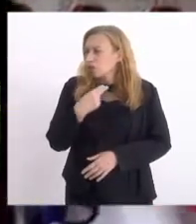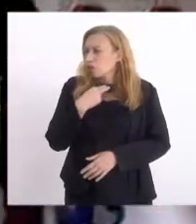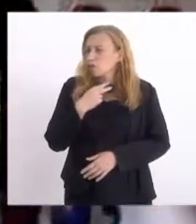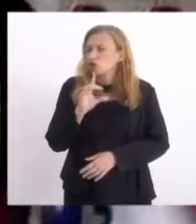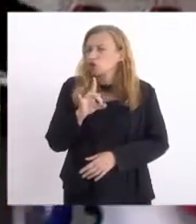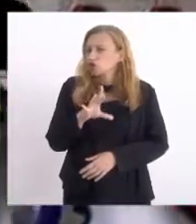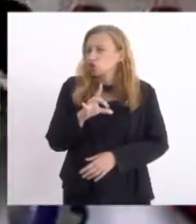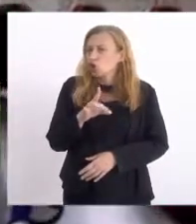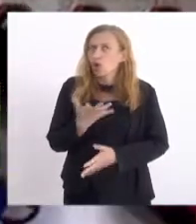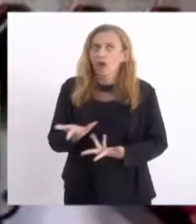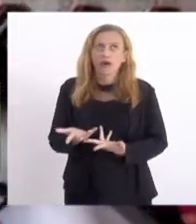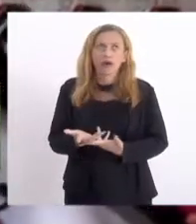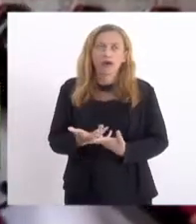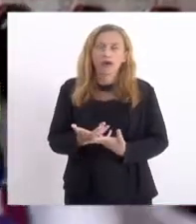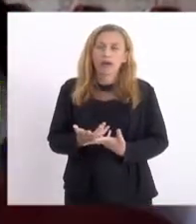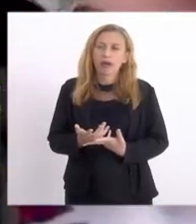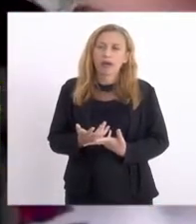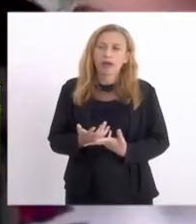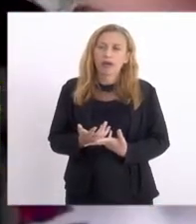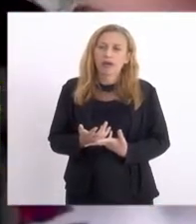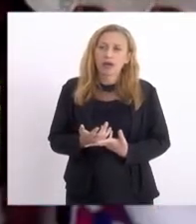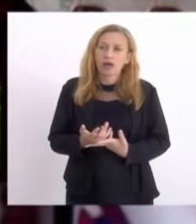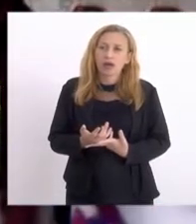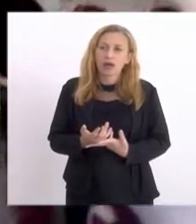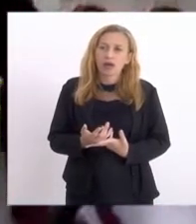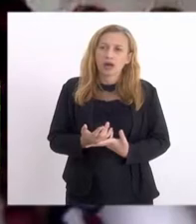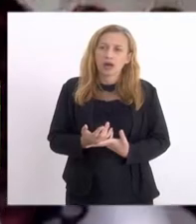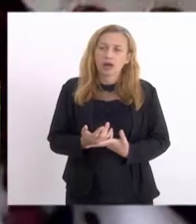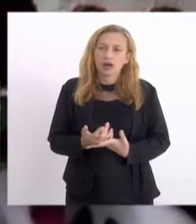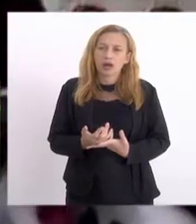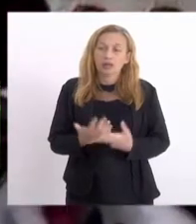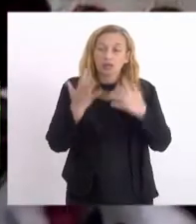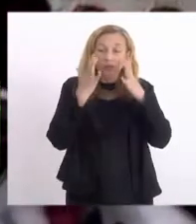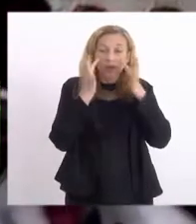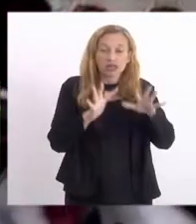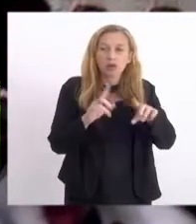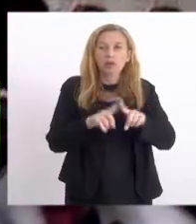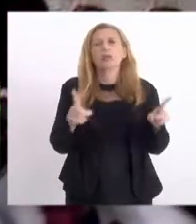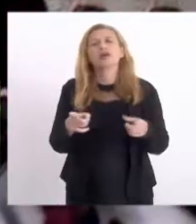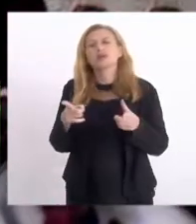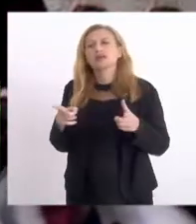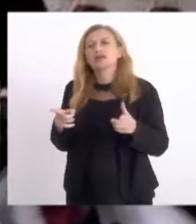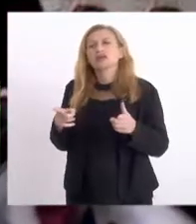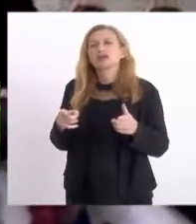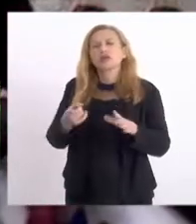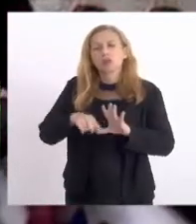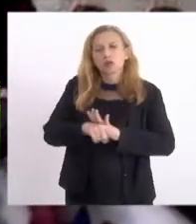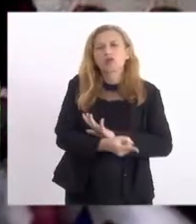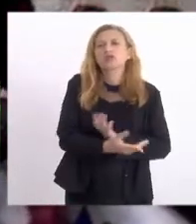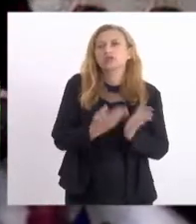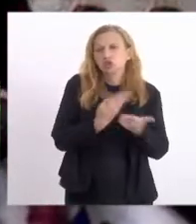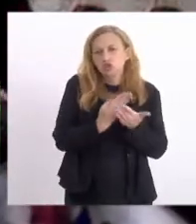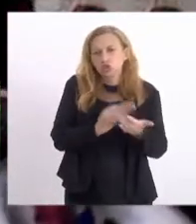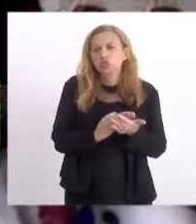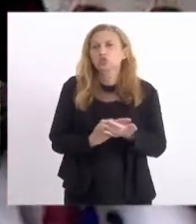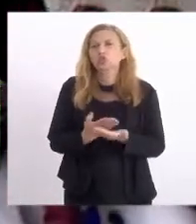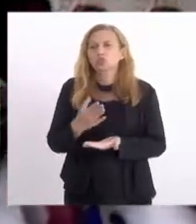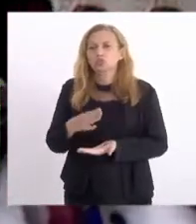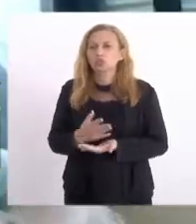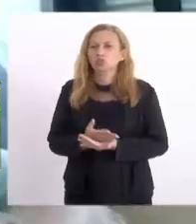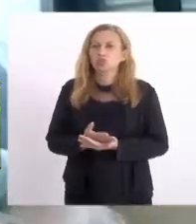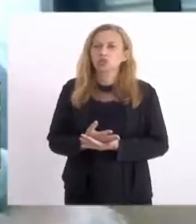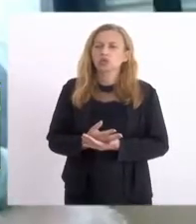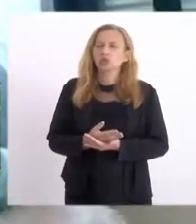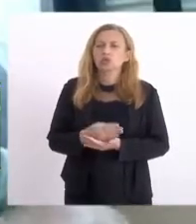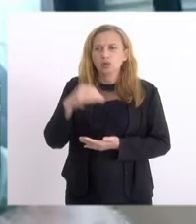só para ou chamar só a atenção, mas tem que ter um aprofundamento. Então, a gente tem... Mas, então,